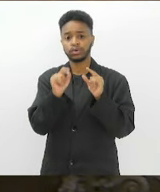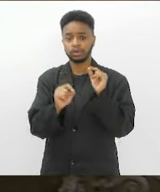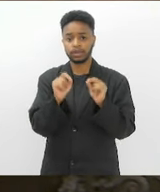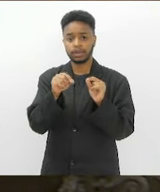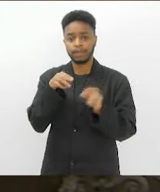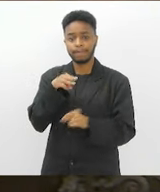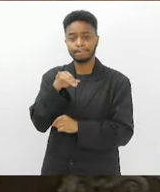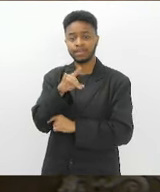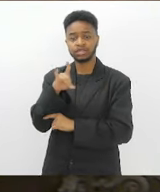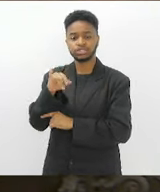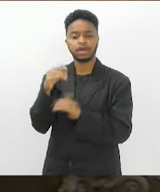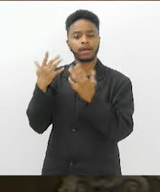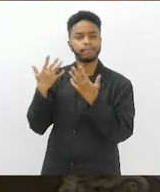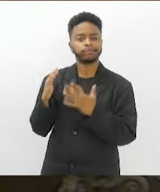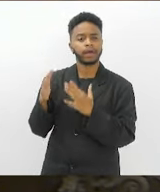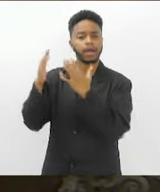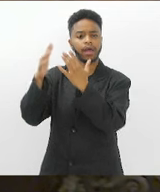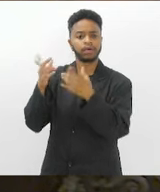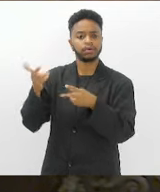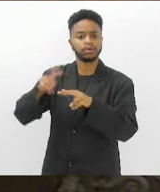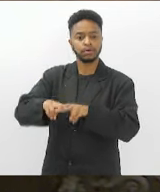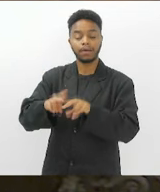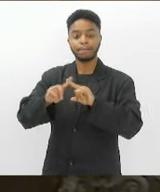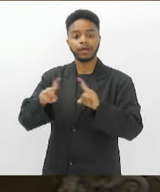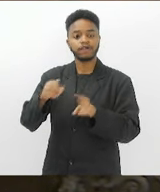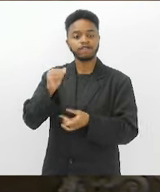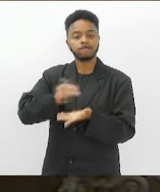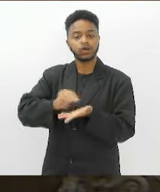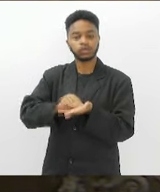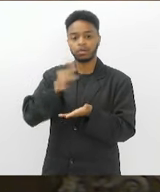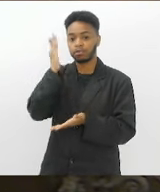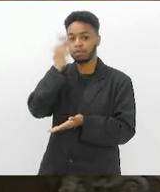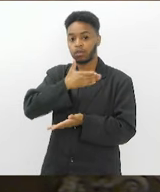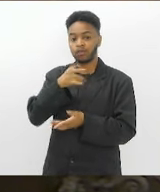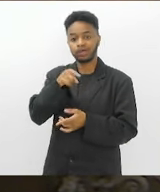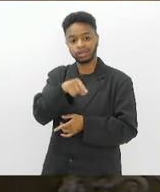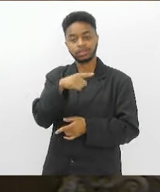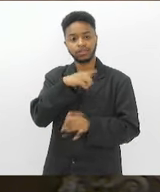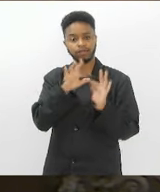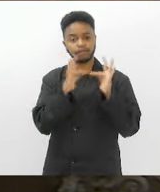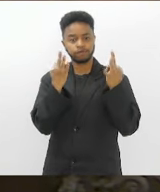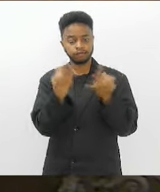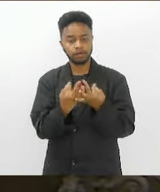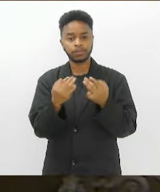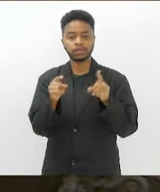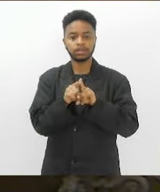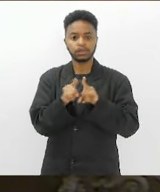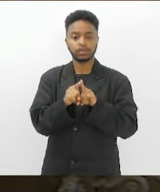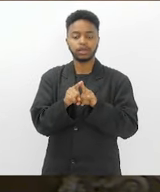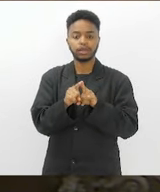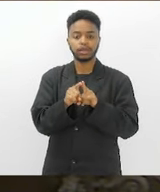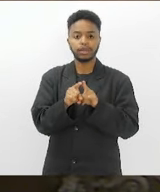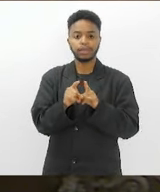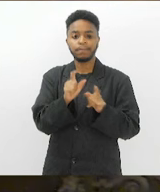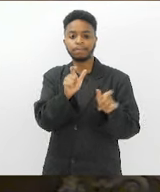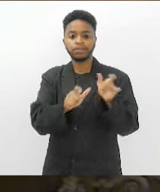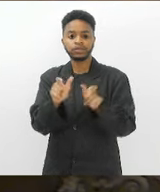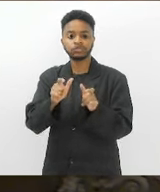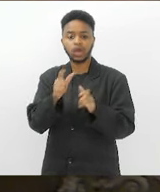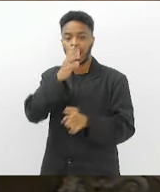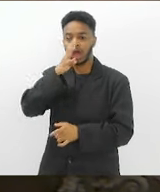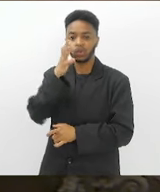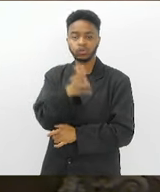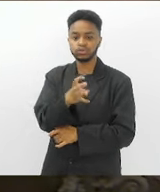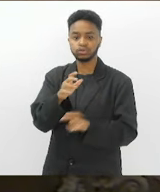a prisão sem provas de um chefe de família, indiciado por delação de um